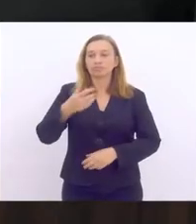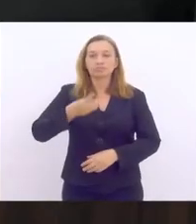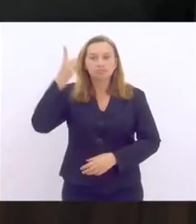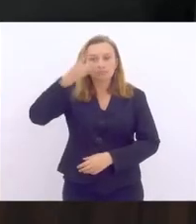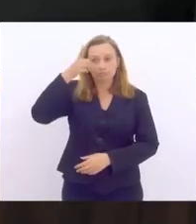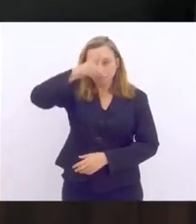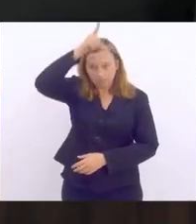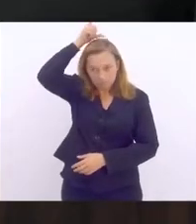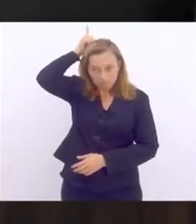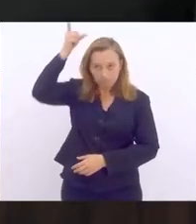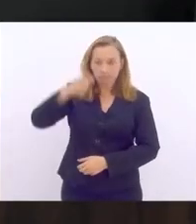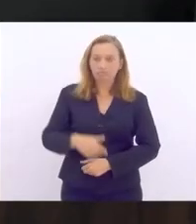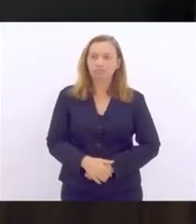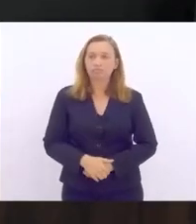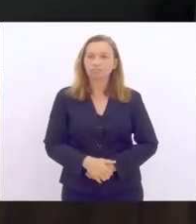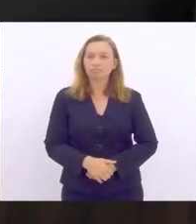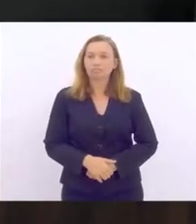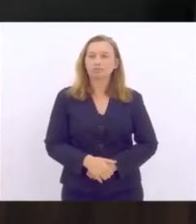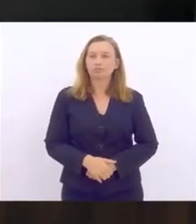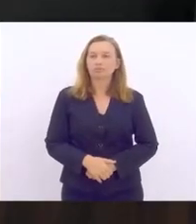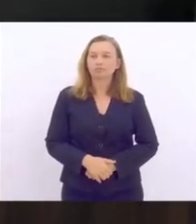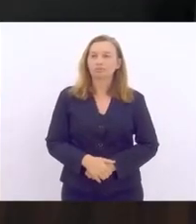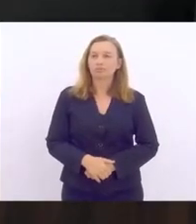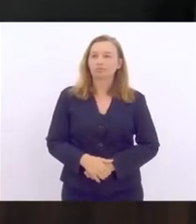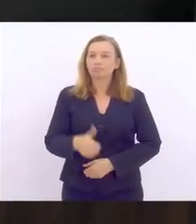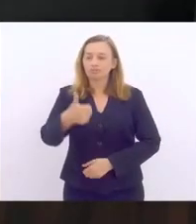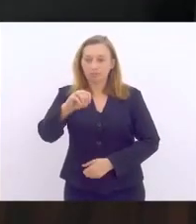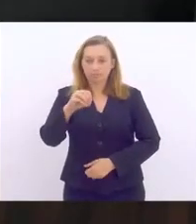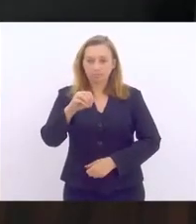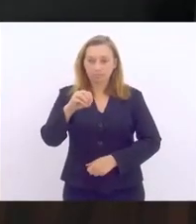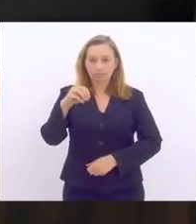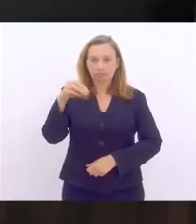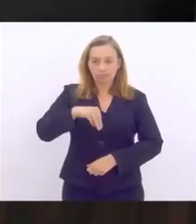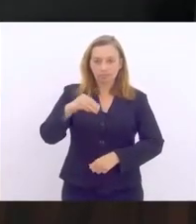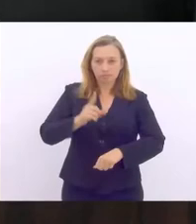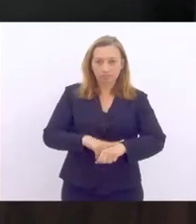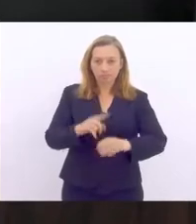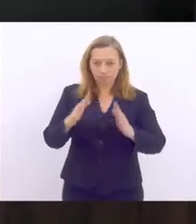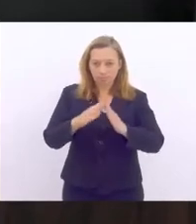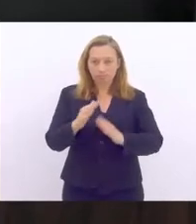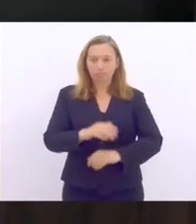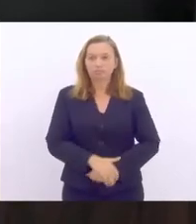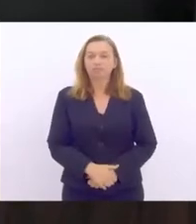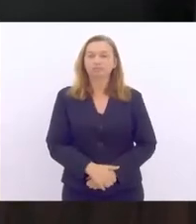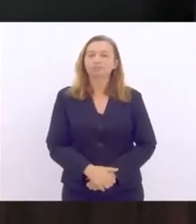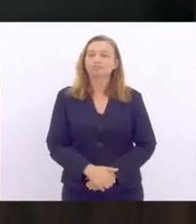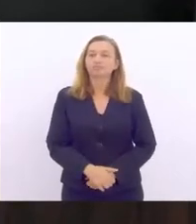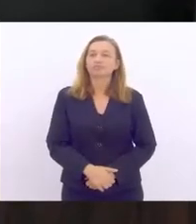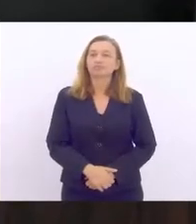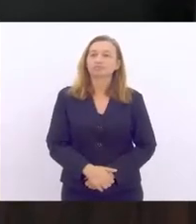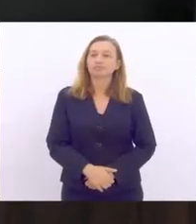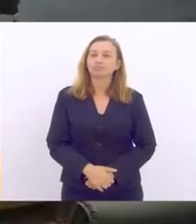é o nome do deputado Luiz Paulo vossa excelência dispõe de 10 minutos no tempo regimental